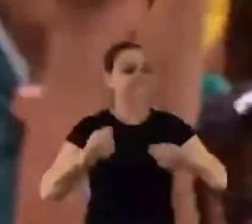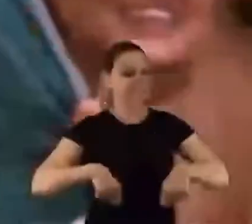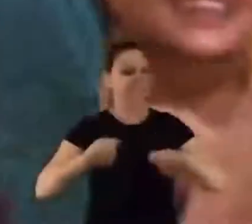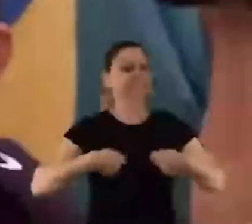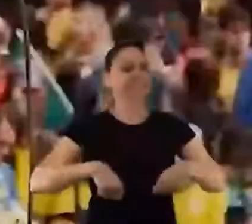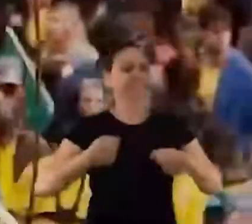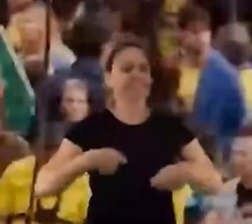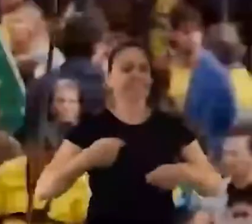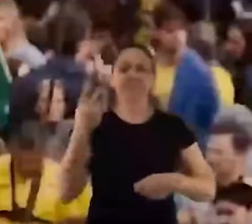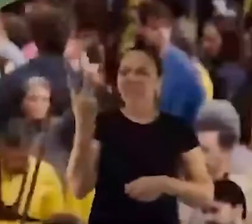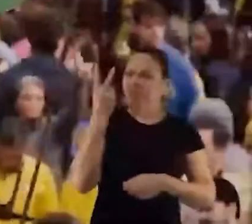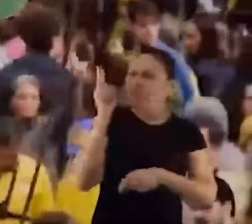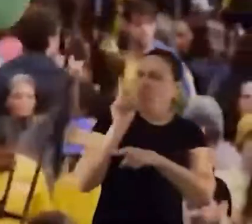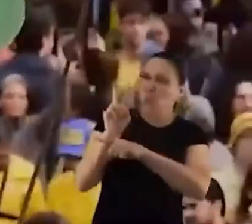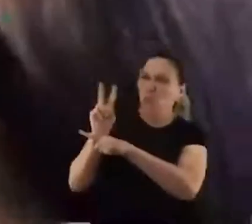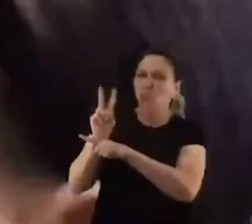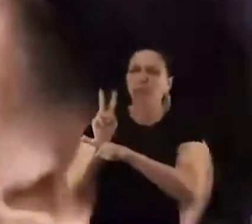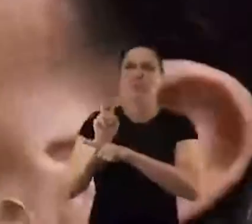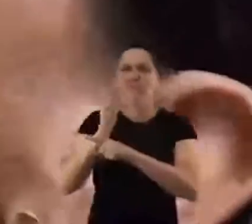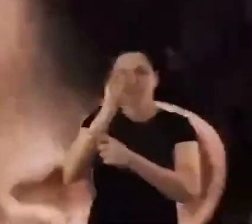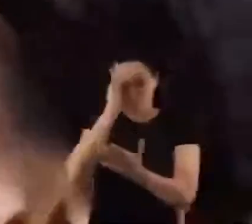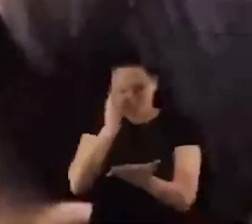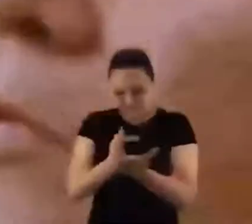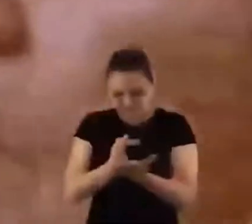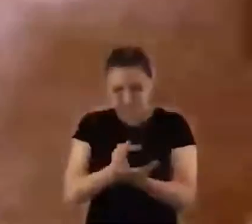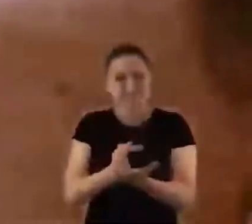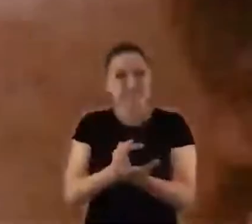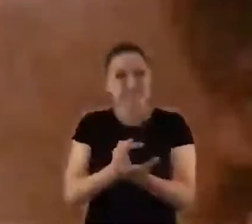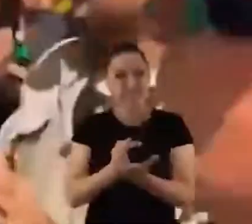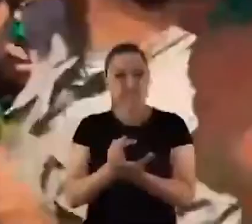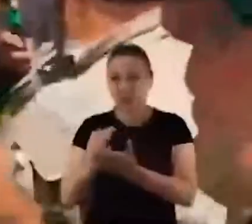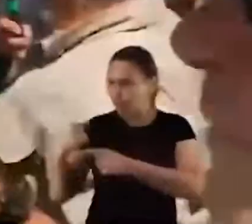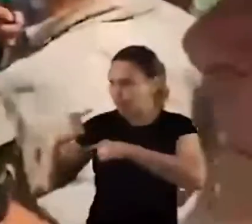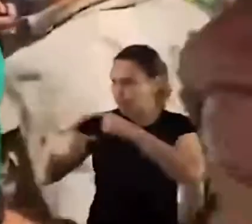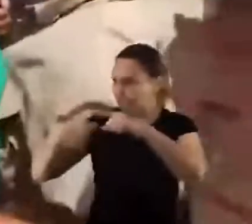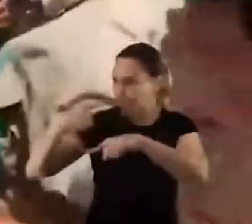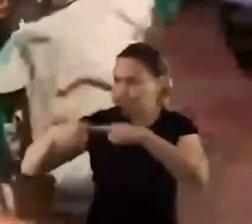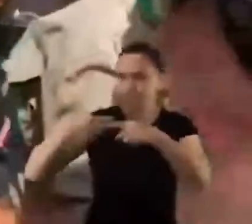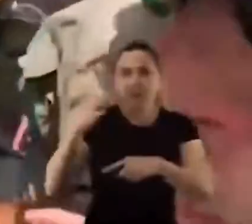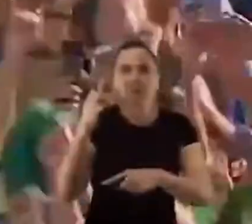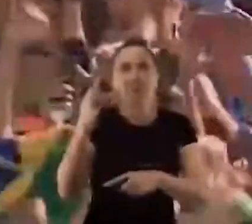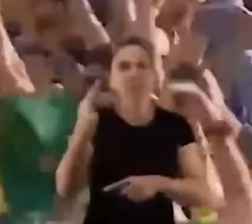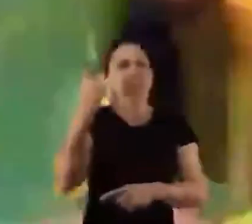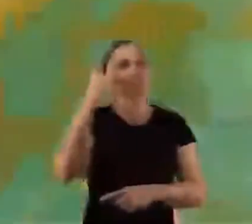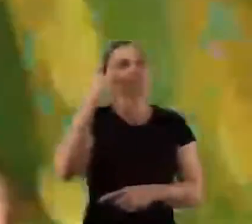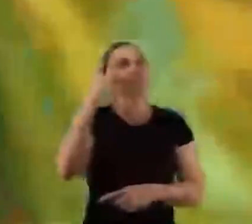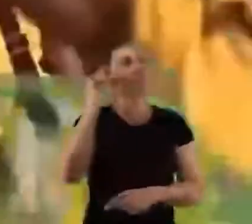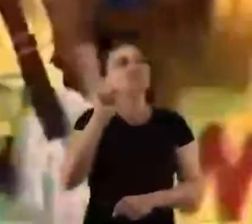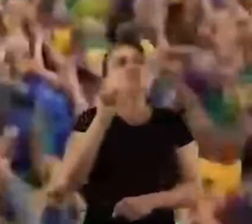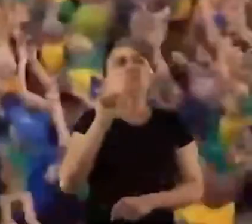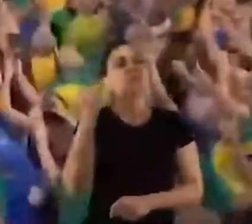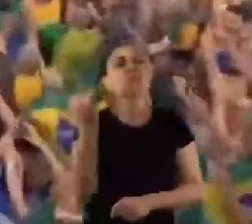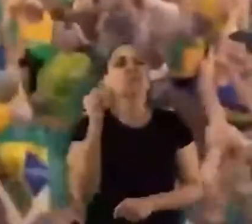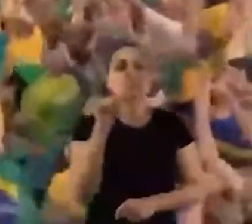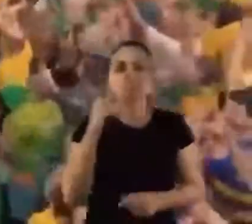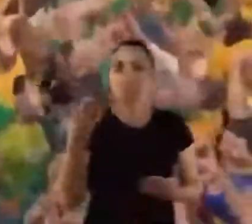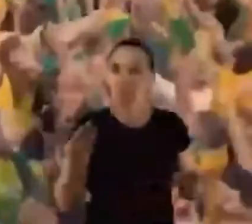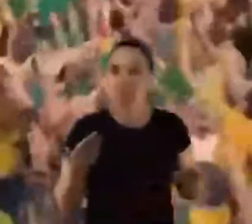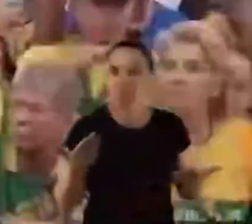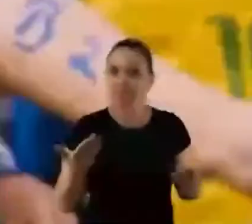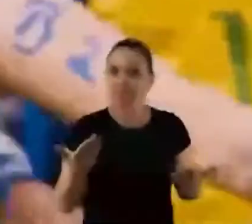diga pra ela: você é amado. você é querido.